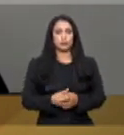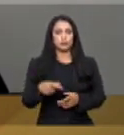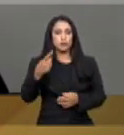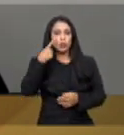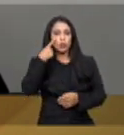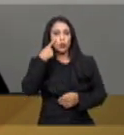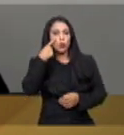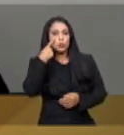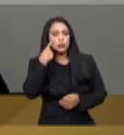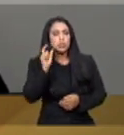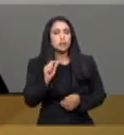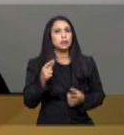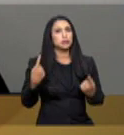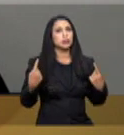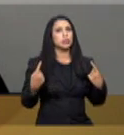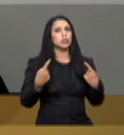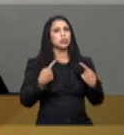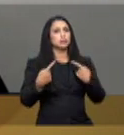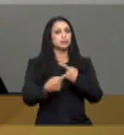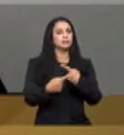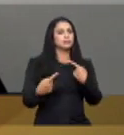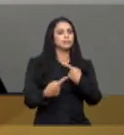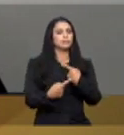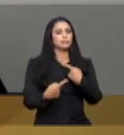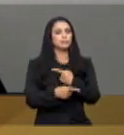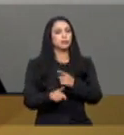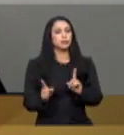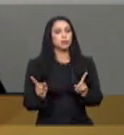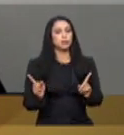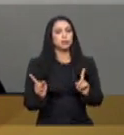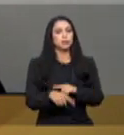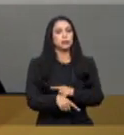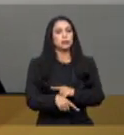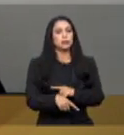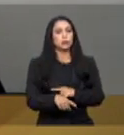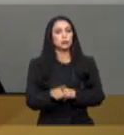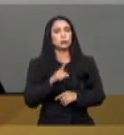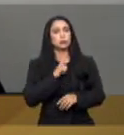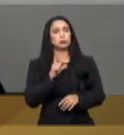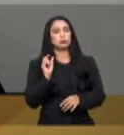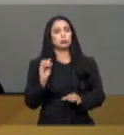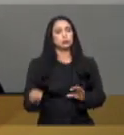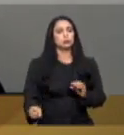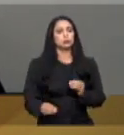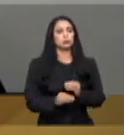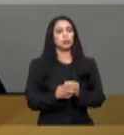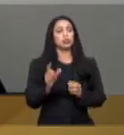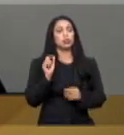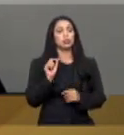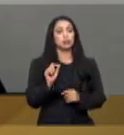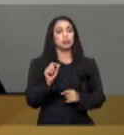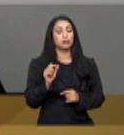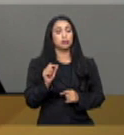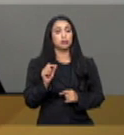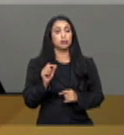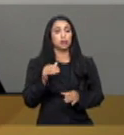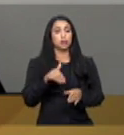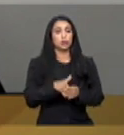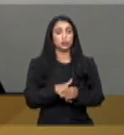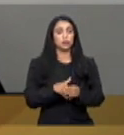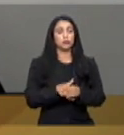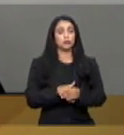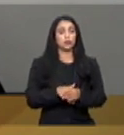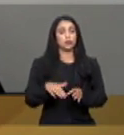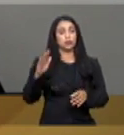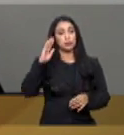Observa que haveria contradição, no modo de entender da embargante, no voto condutor, pois,